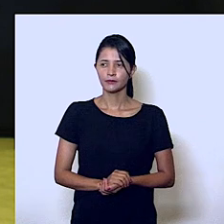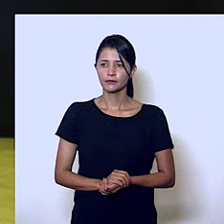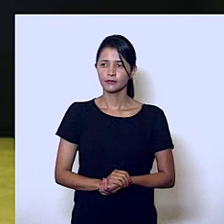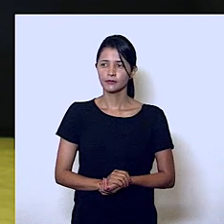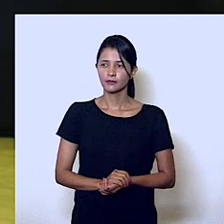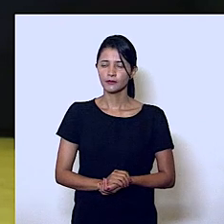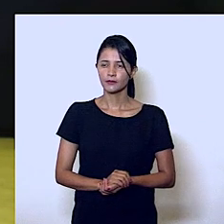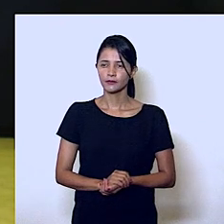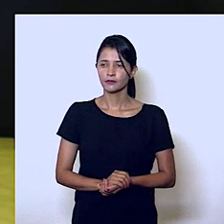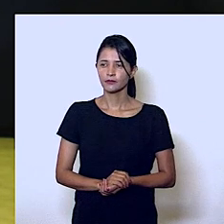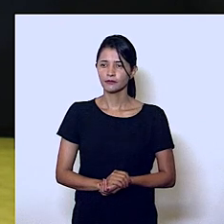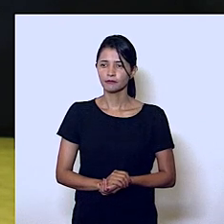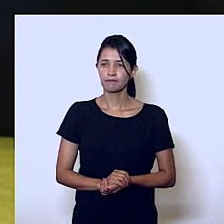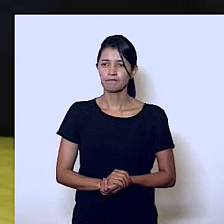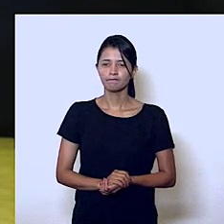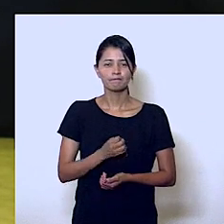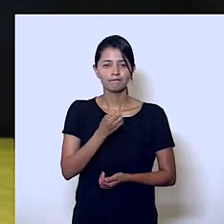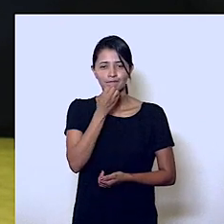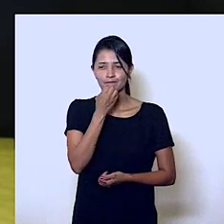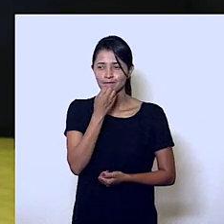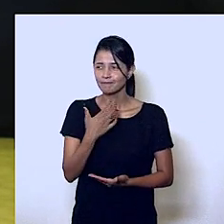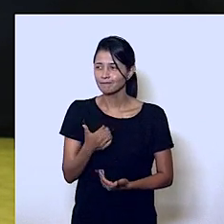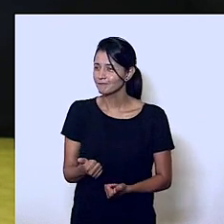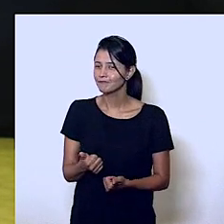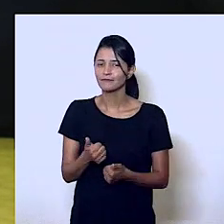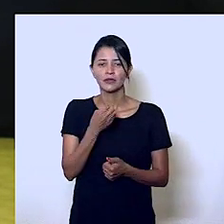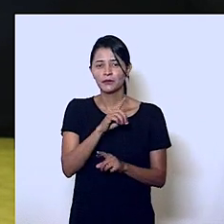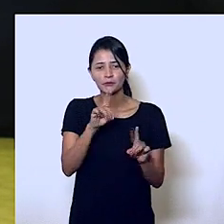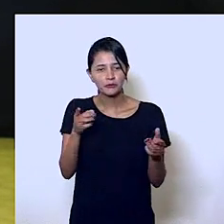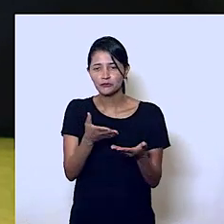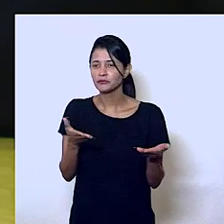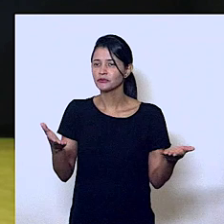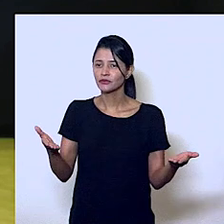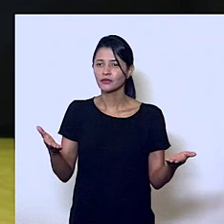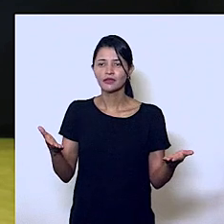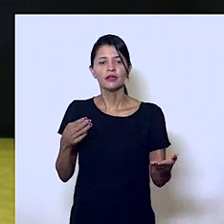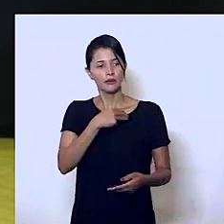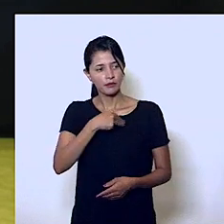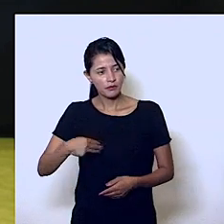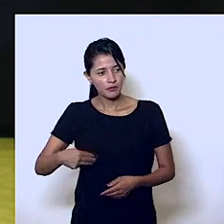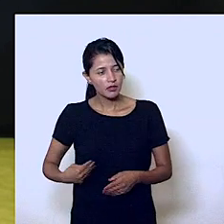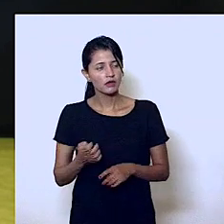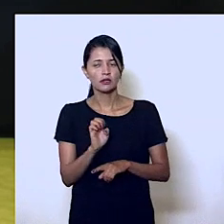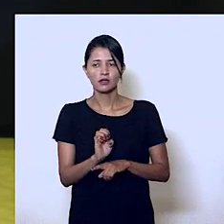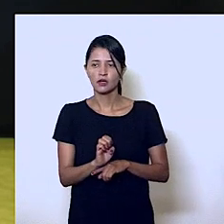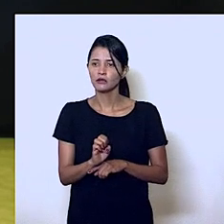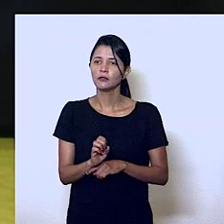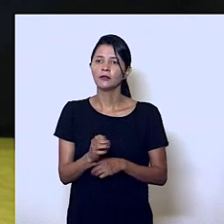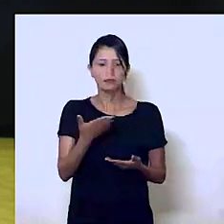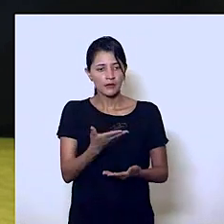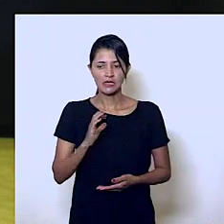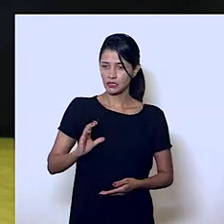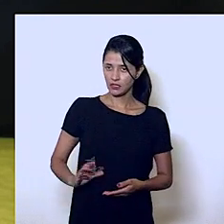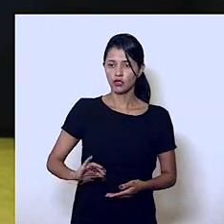Muito bem, bom dia a todos e todas. Senhor ministro de Estado, senhor ministro de Estado da Cidadania, João Roma, senhor ministro José